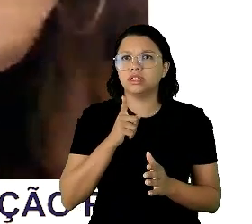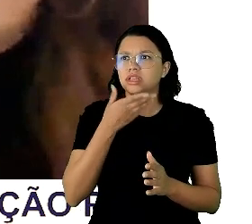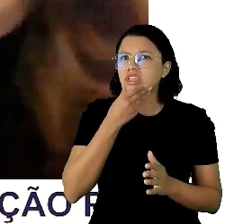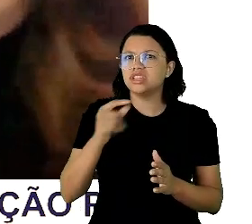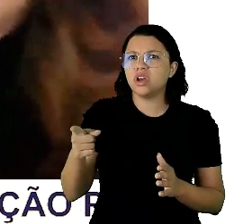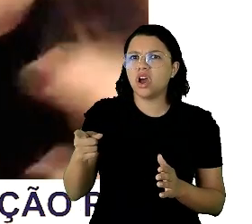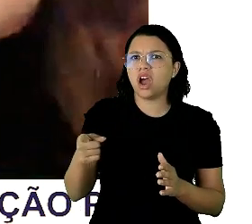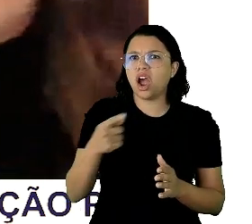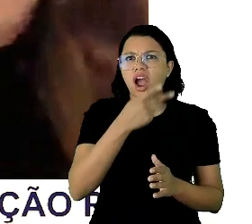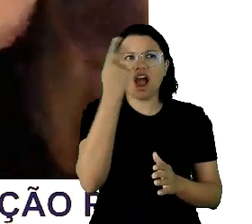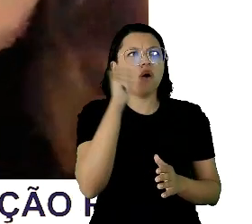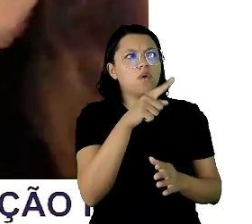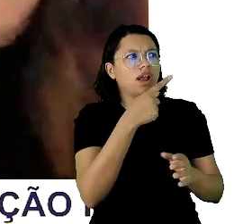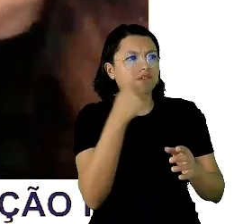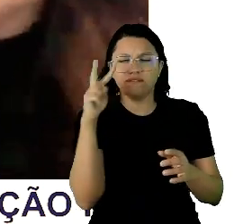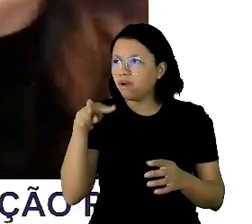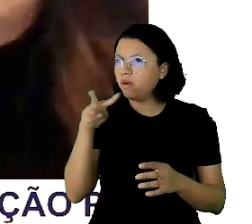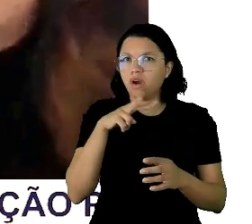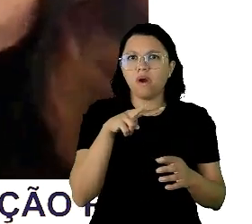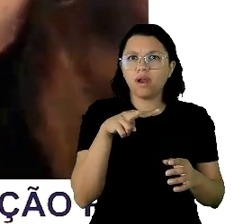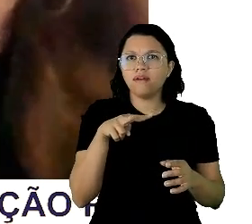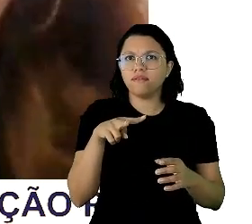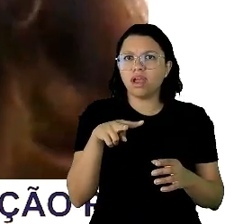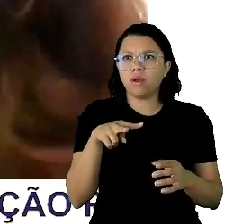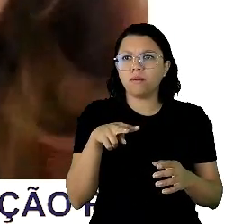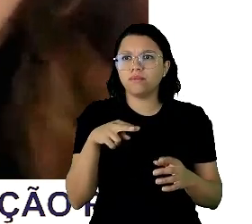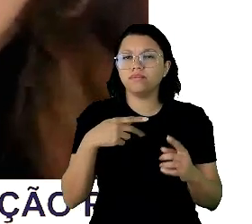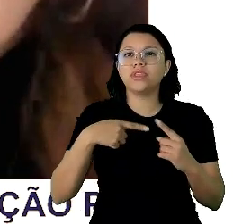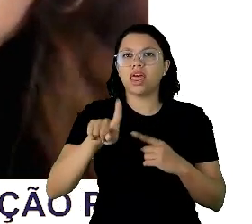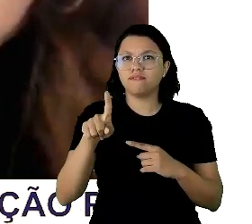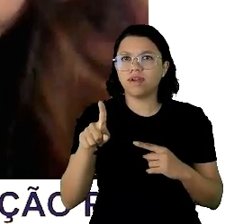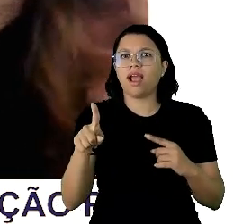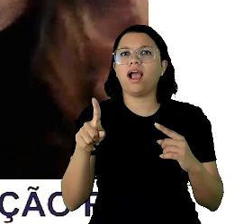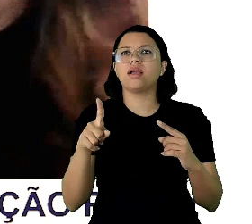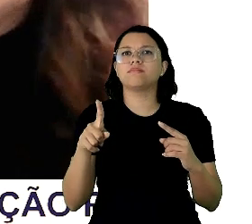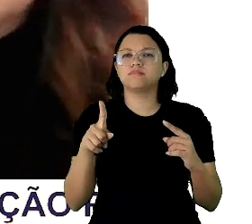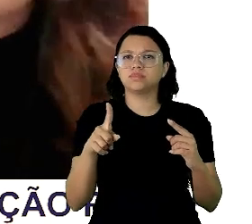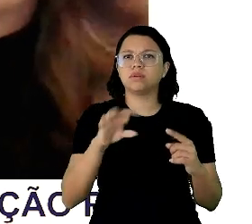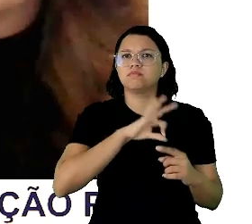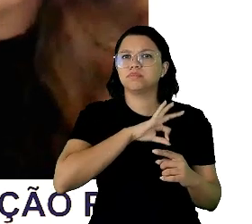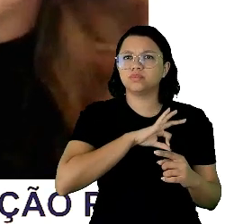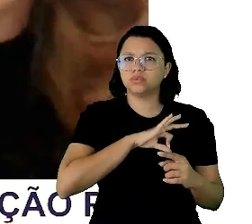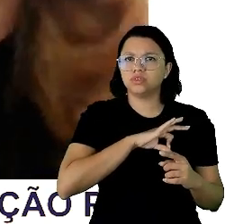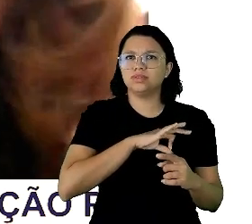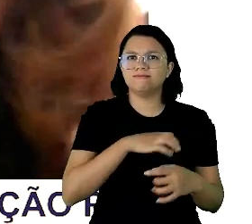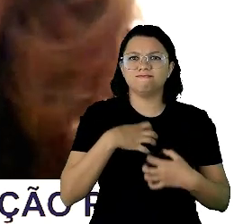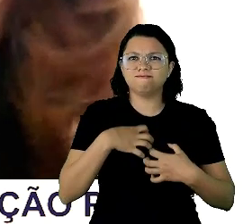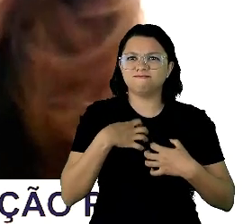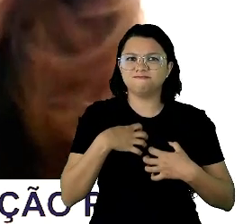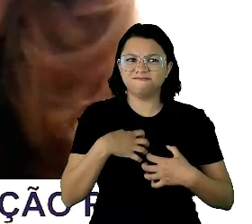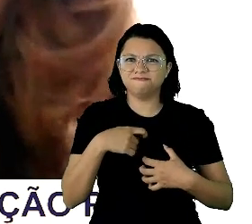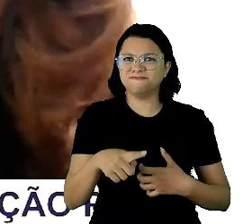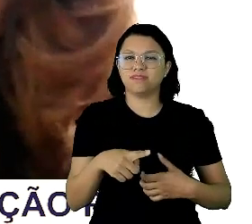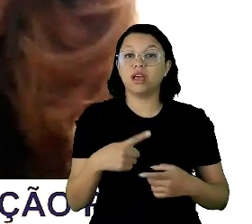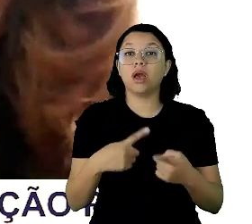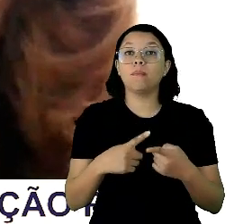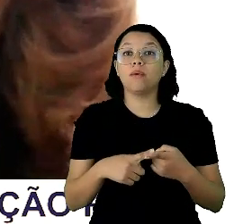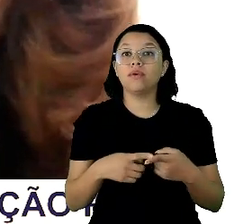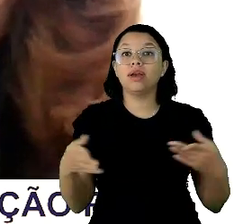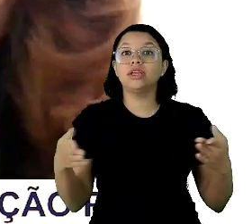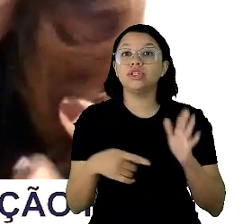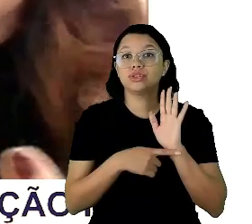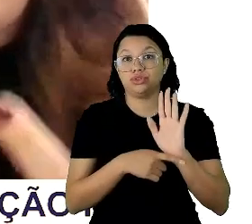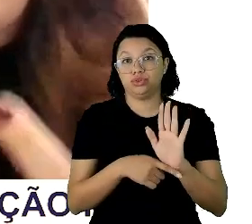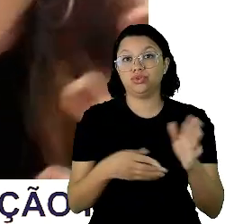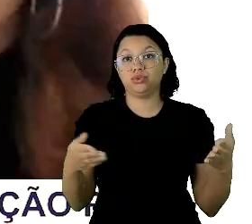viu? Vocês viram? E aí ela vai para a delegacia, naquele estado de nervos, porque isso ajuda nessa presunção de